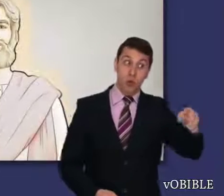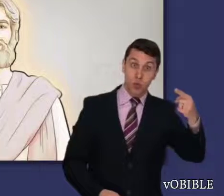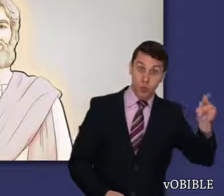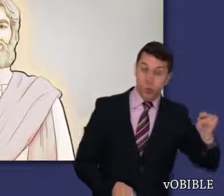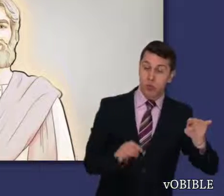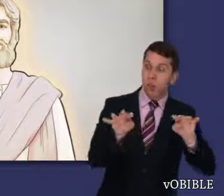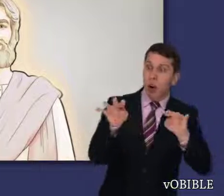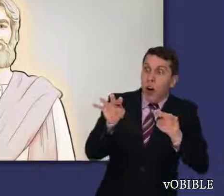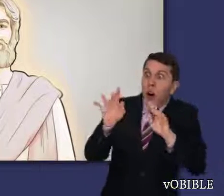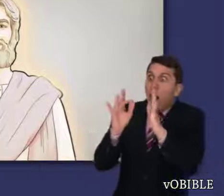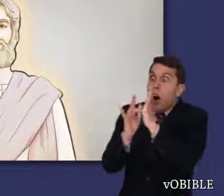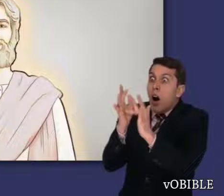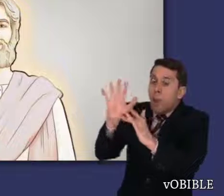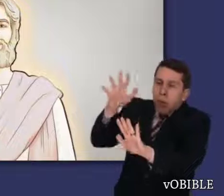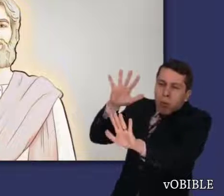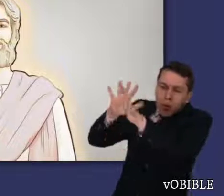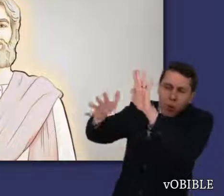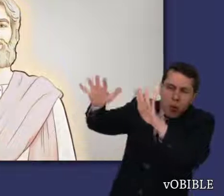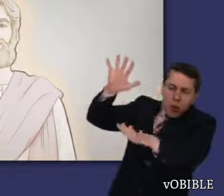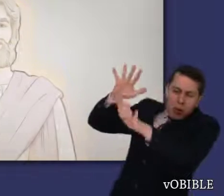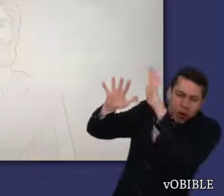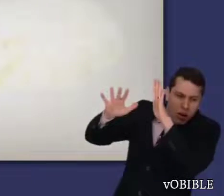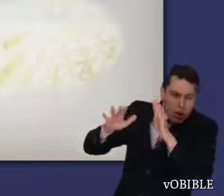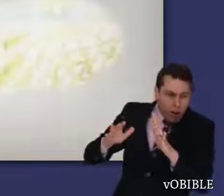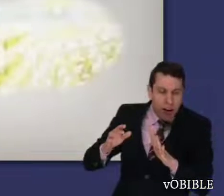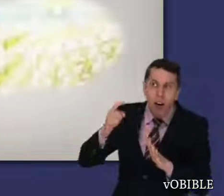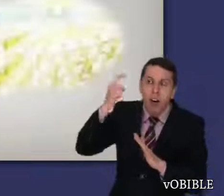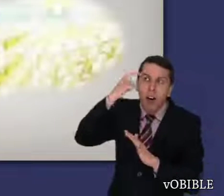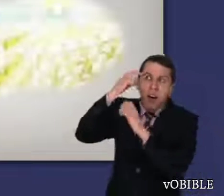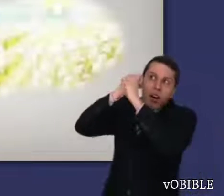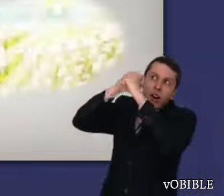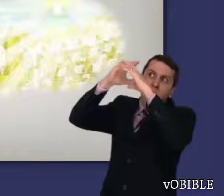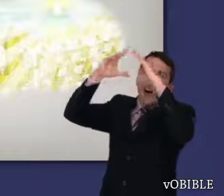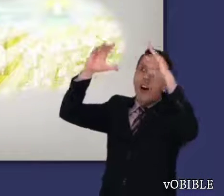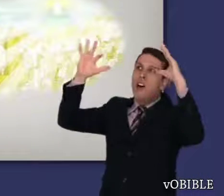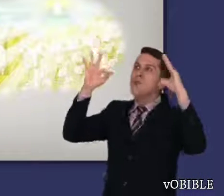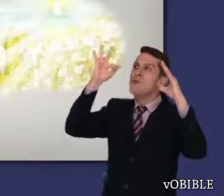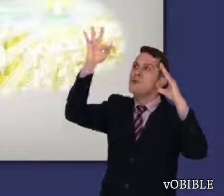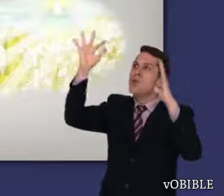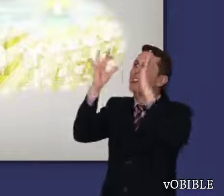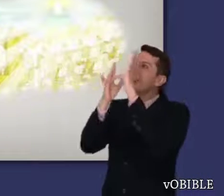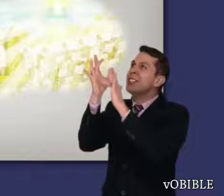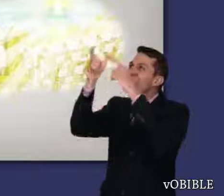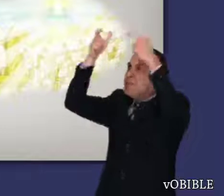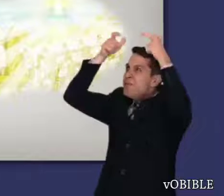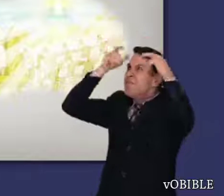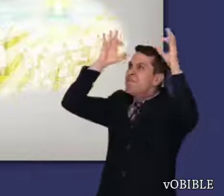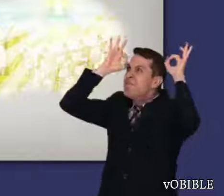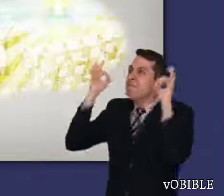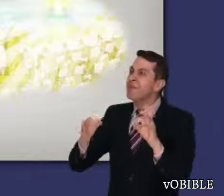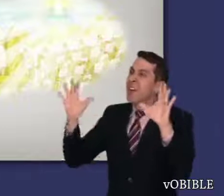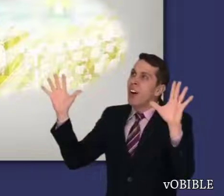uma ideia do poder que Jesus teria como rei do reino de Deus. A transfiguração ajudaria os cristãos a fortalecer sua fé